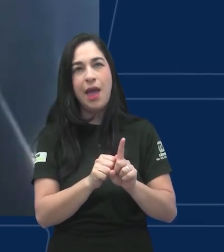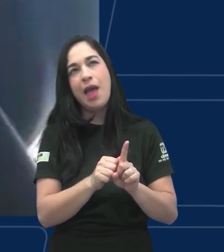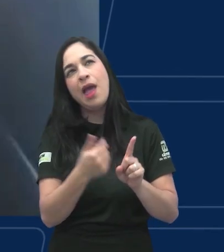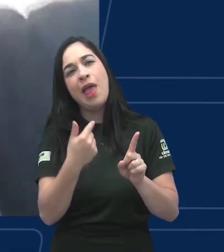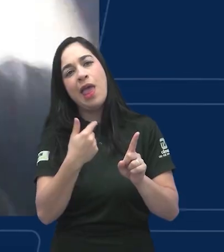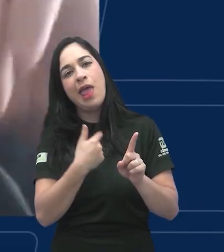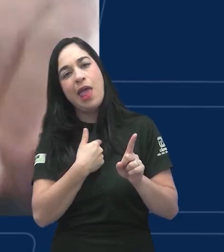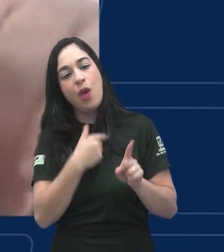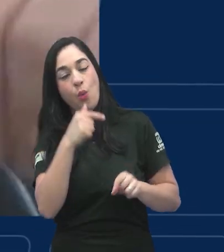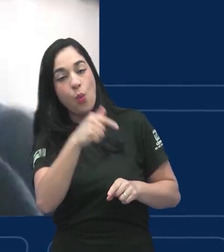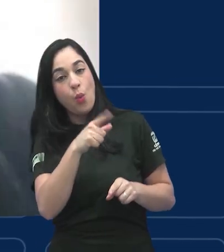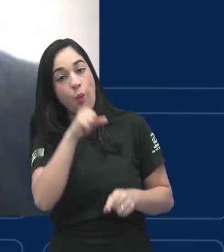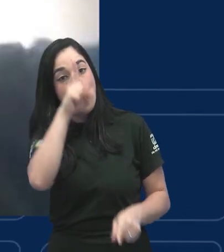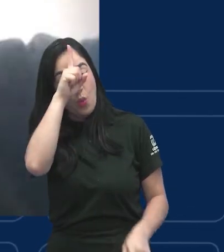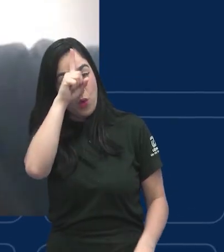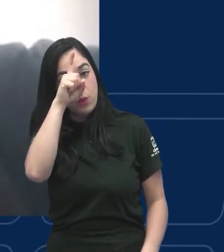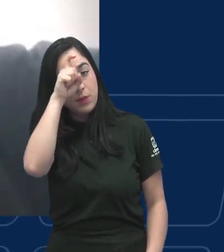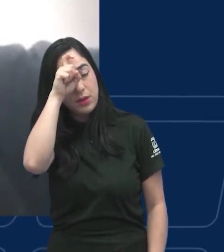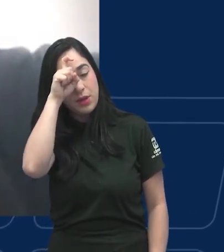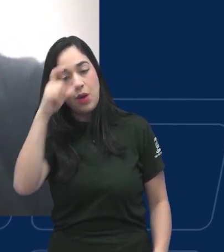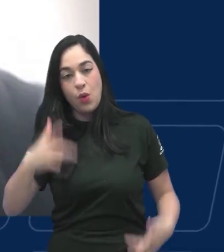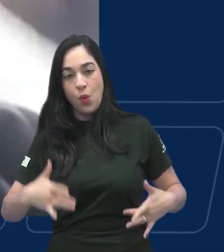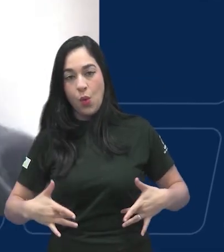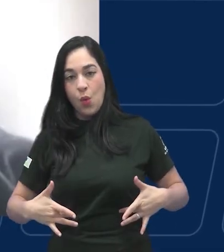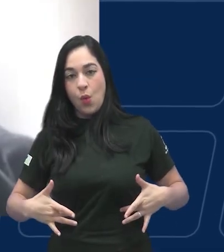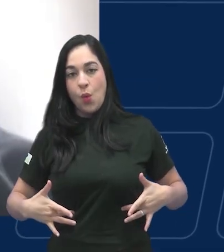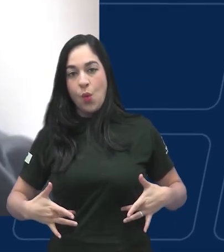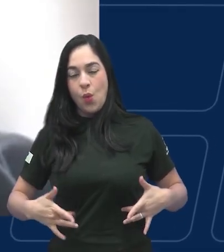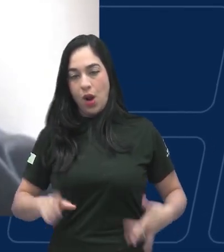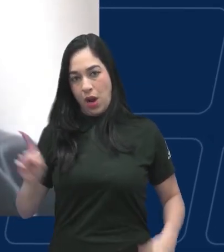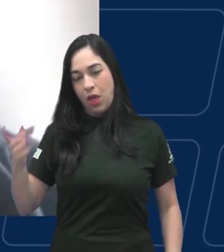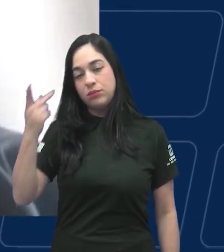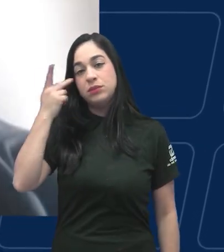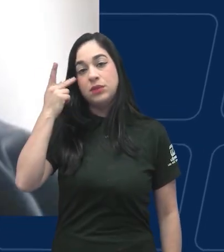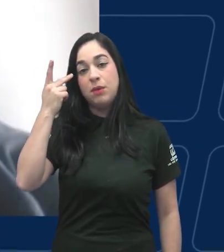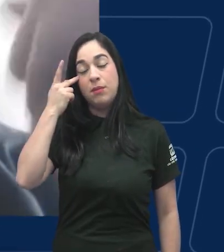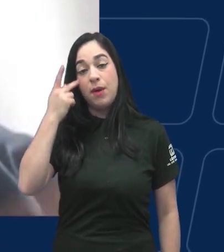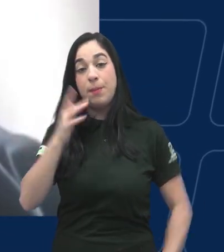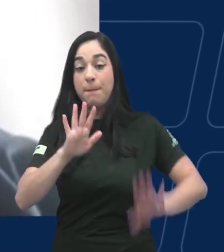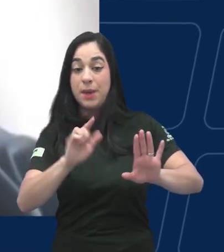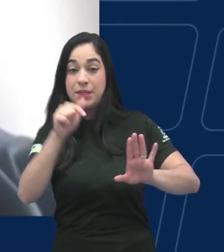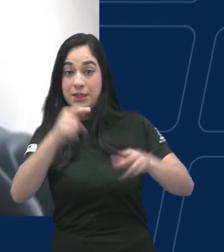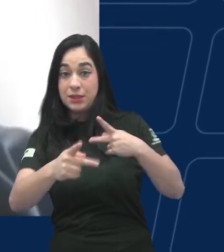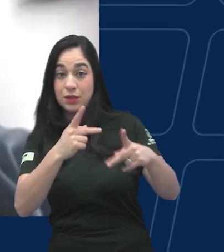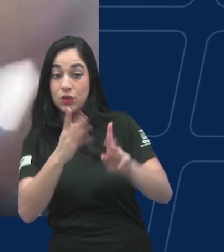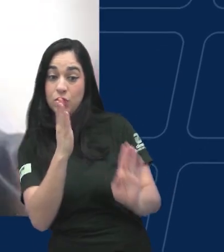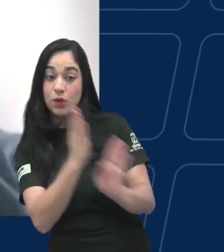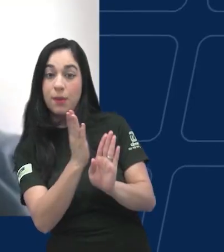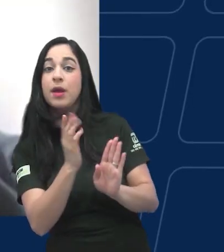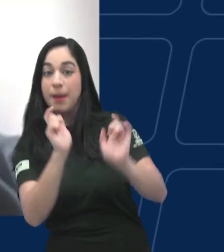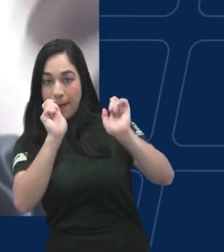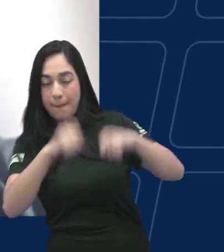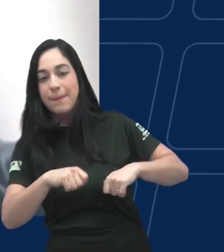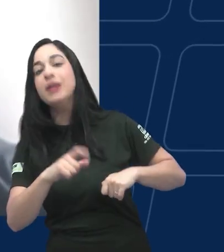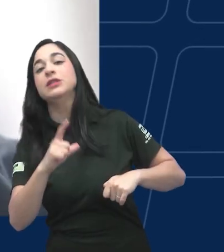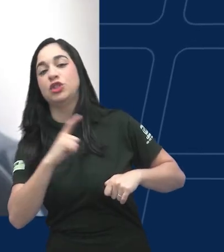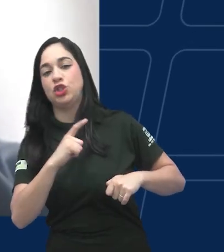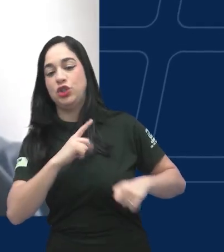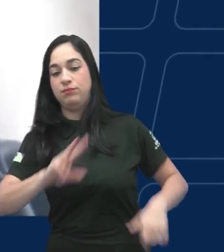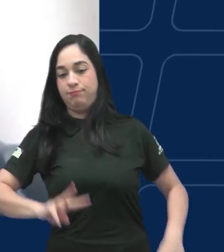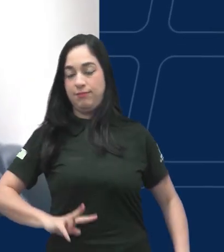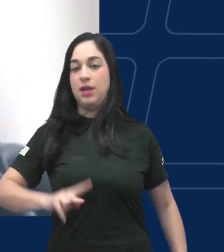fiquei no Hospital do Rim, em São Paulo. Aí eu fiquei sabendo que São José estava fazendo transplante e